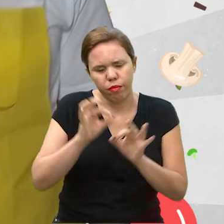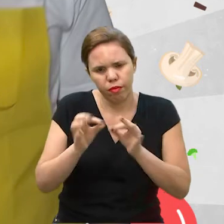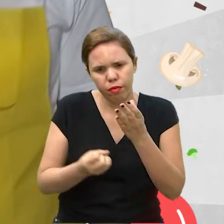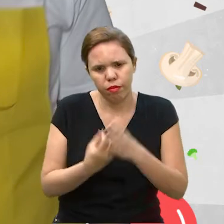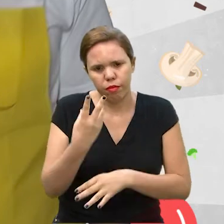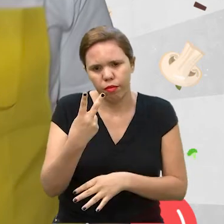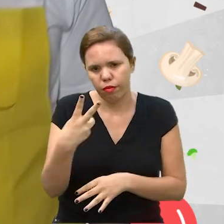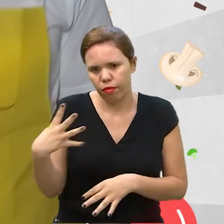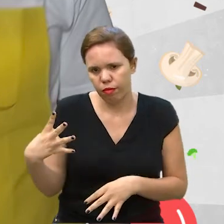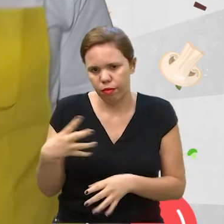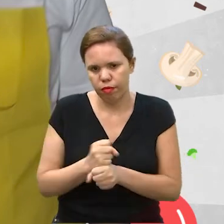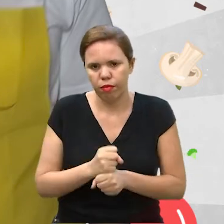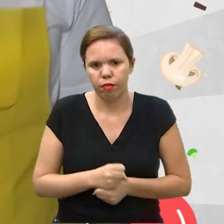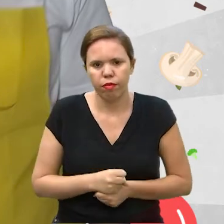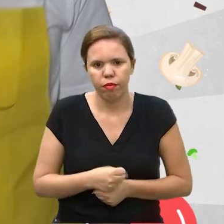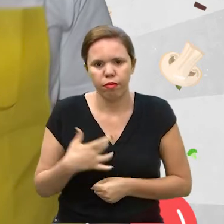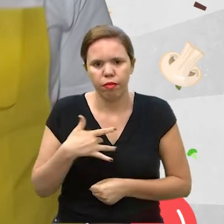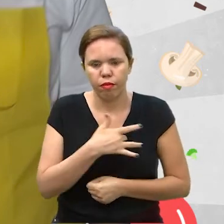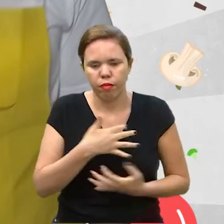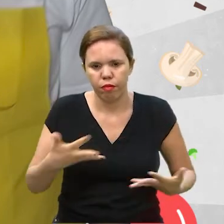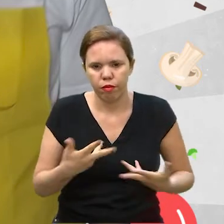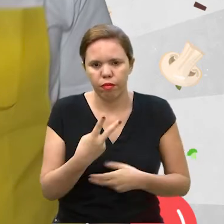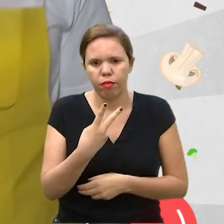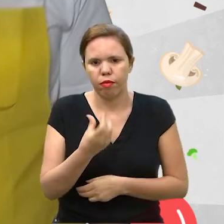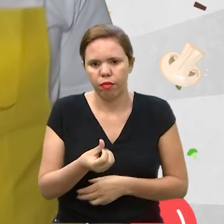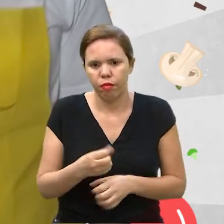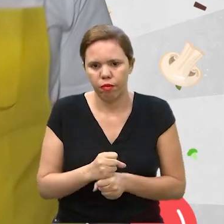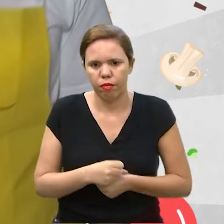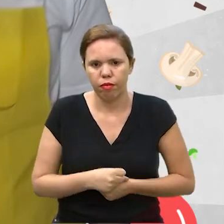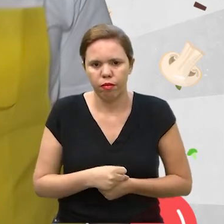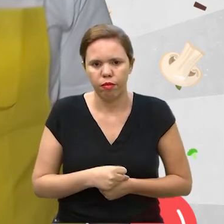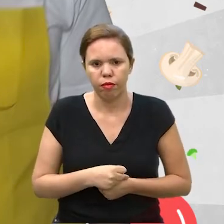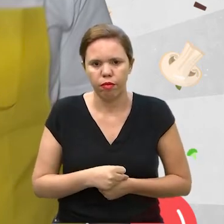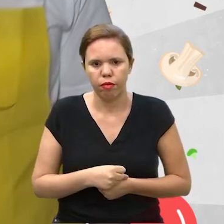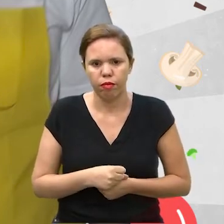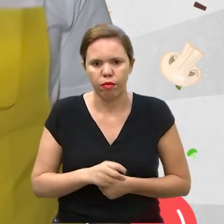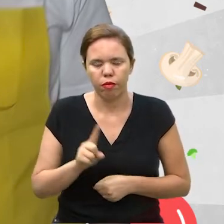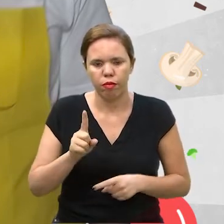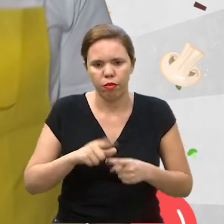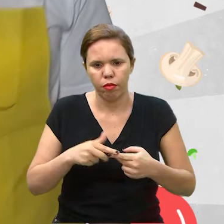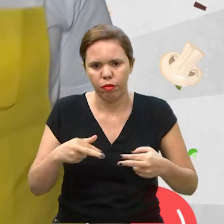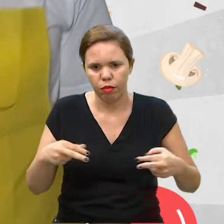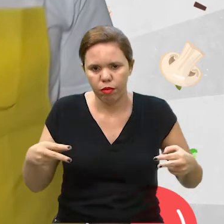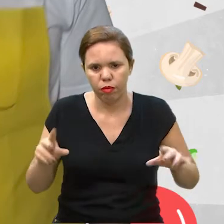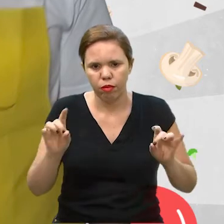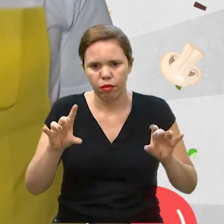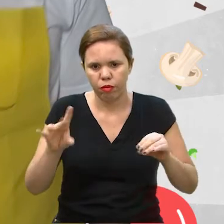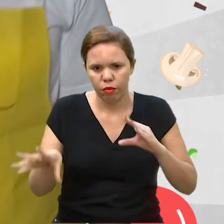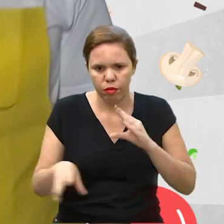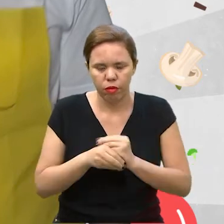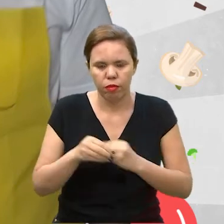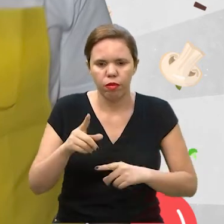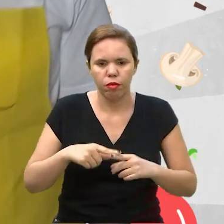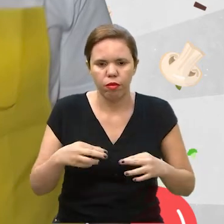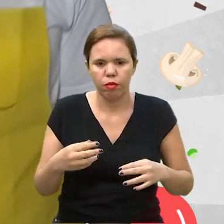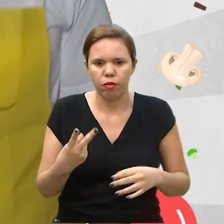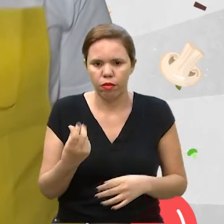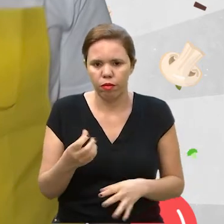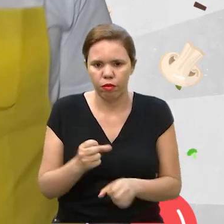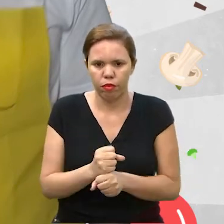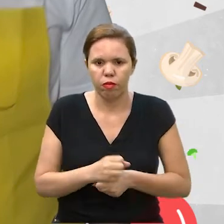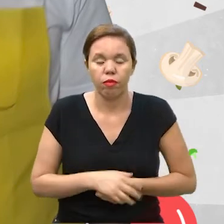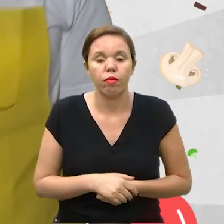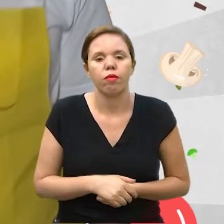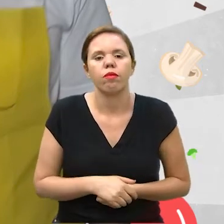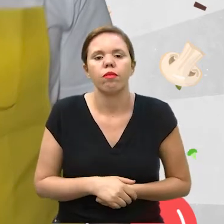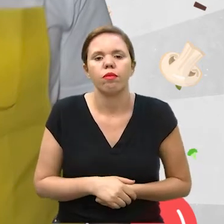criatividade, 24. Saudabilidade, 26. E no uso das partes não convencionais dos alimentos, 26